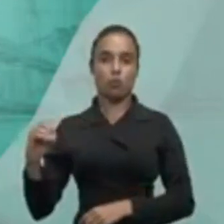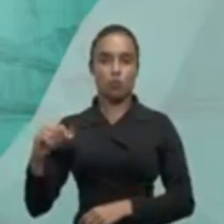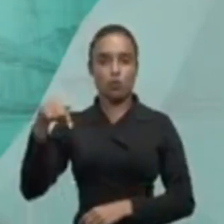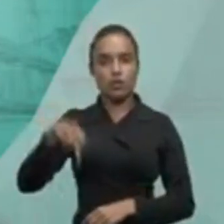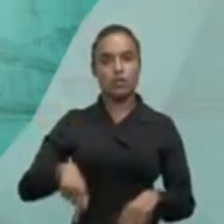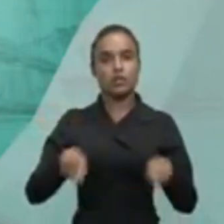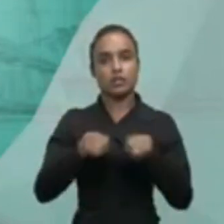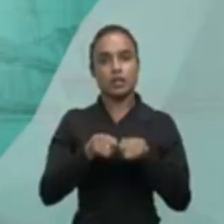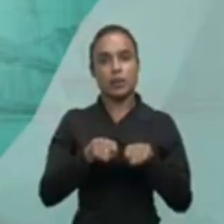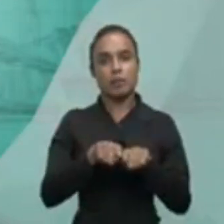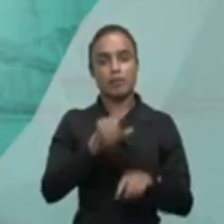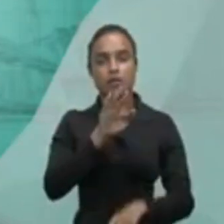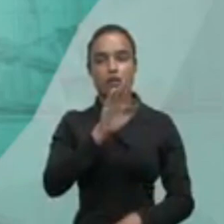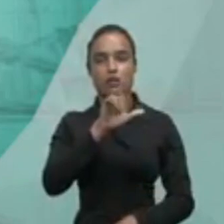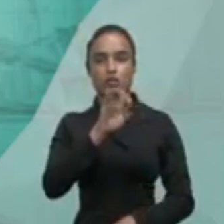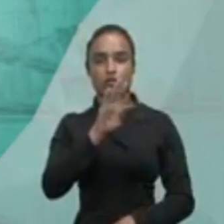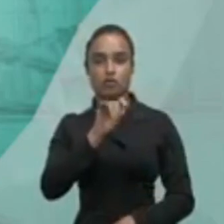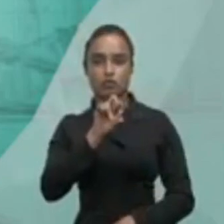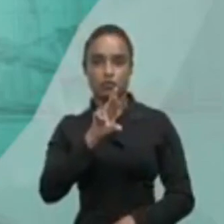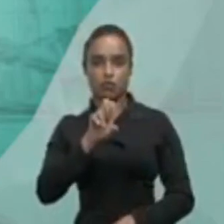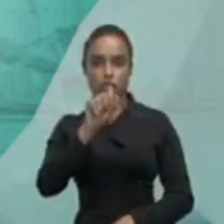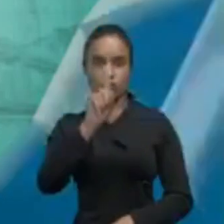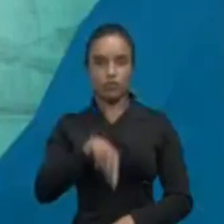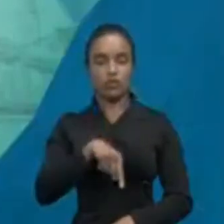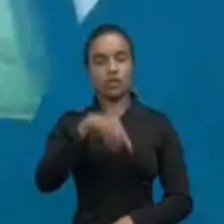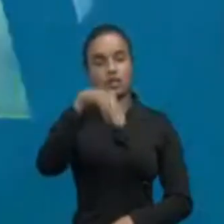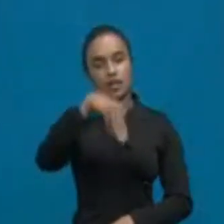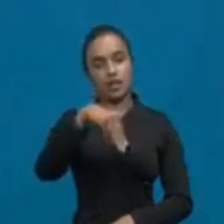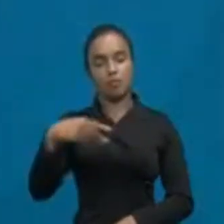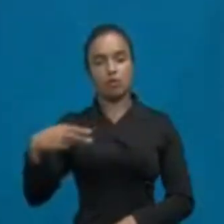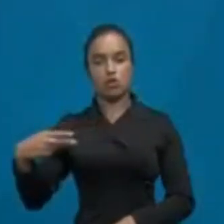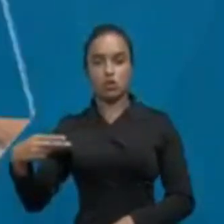momentos fletores deve ser a somatória de M igual a zero.